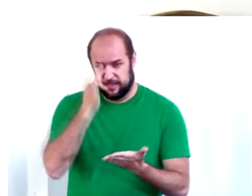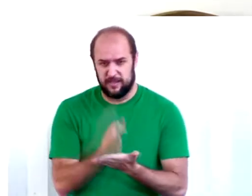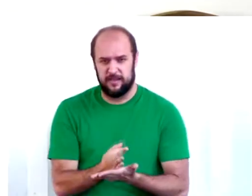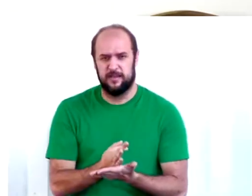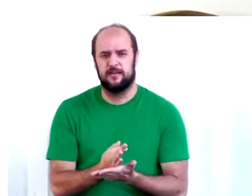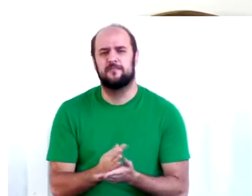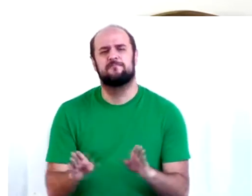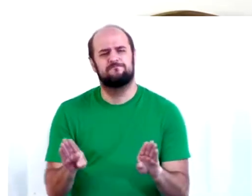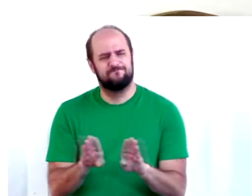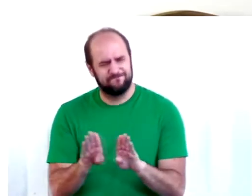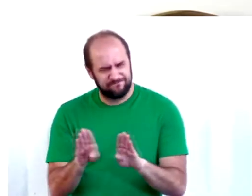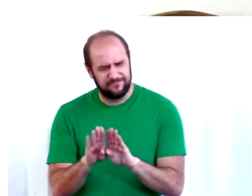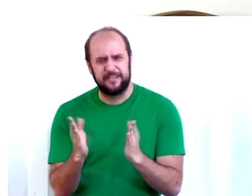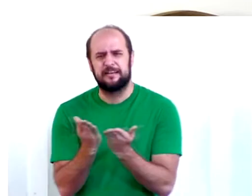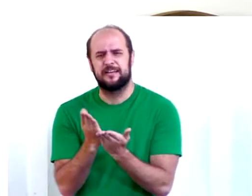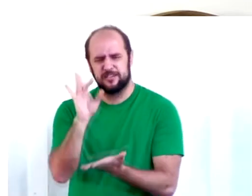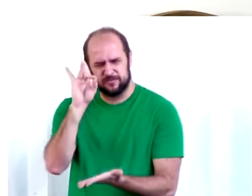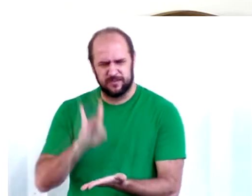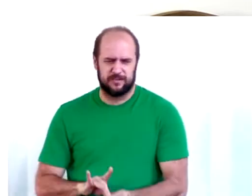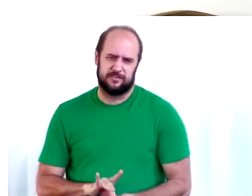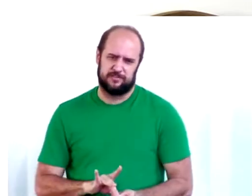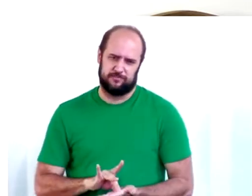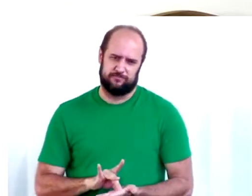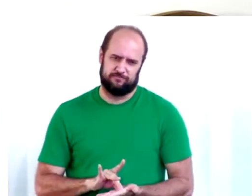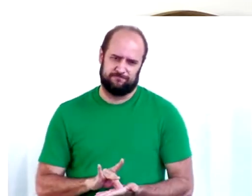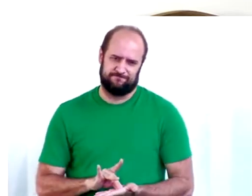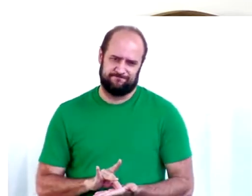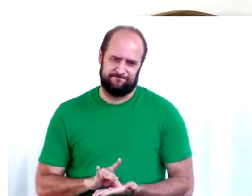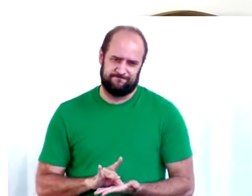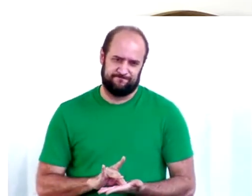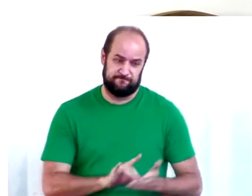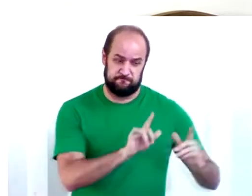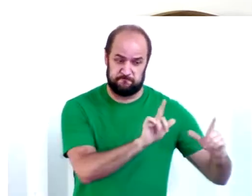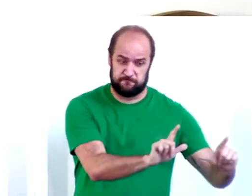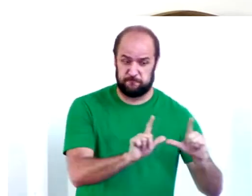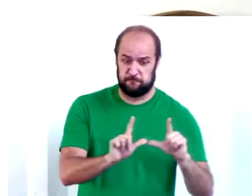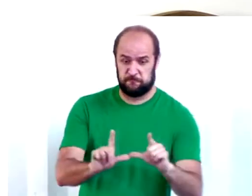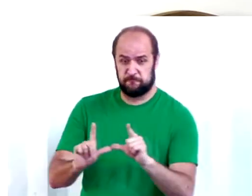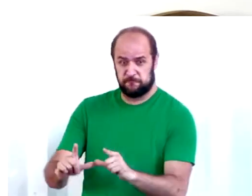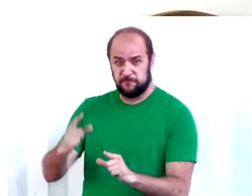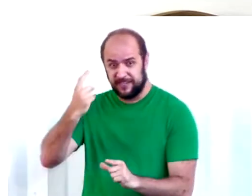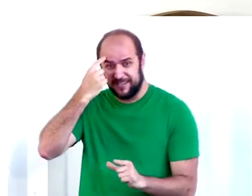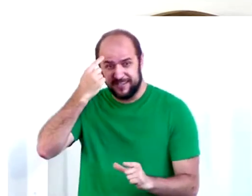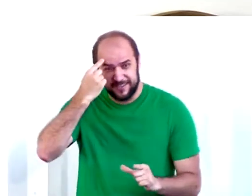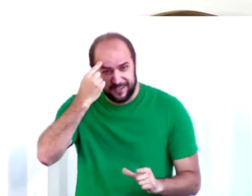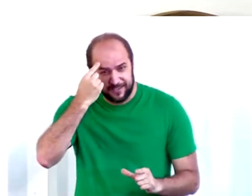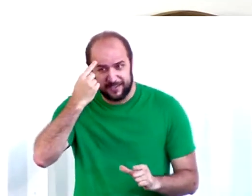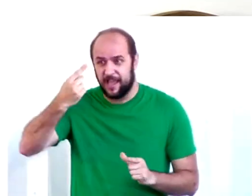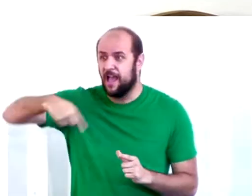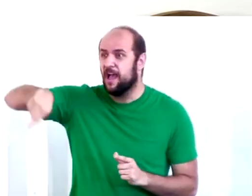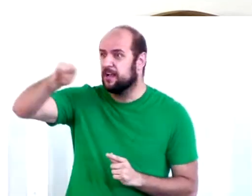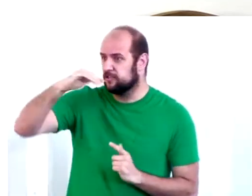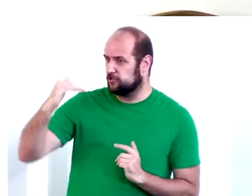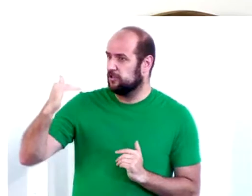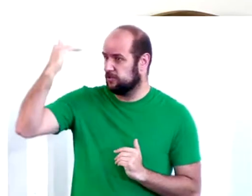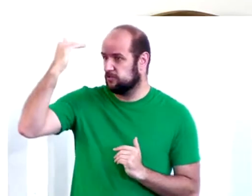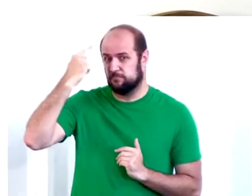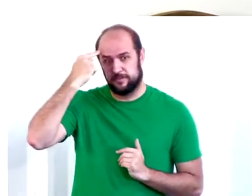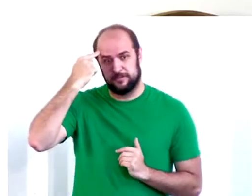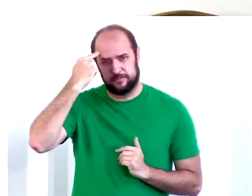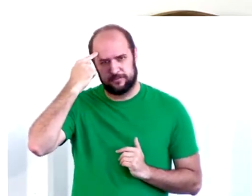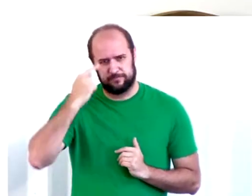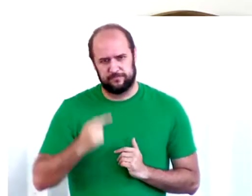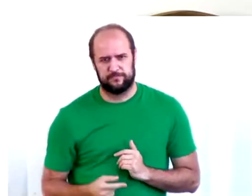ele também deve ser um cristão verdadeiro. Então são as 3 ideias que eu gostaria que nós adultos pensássemos. A